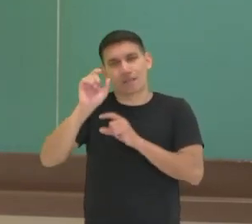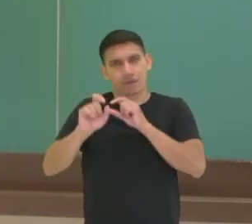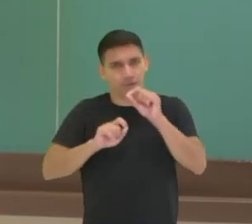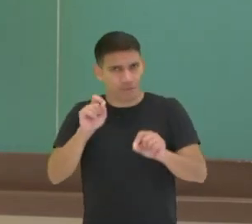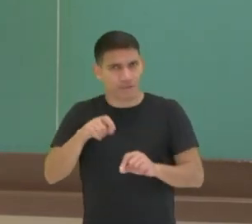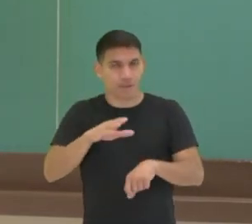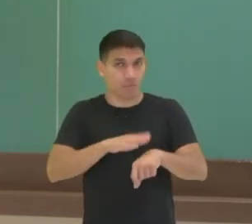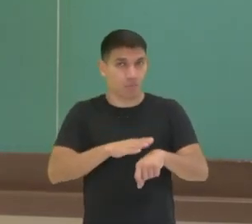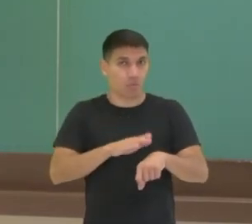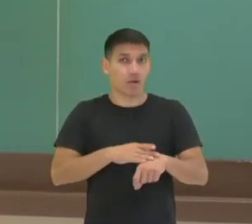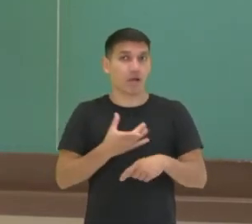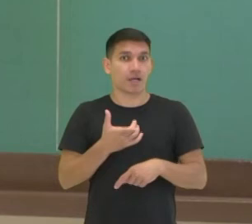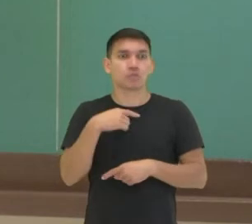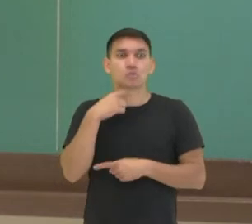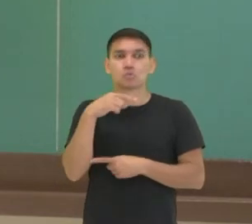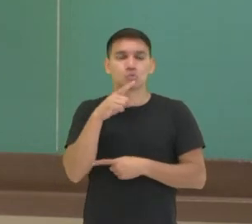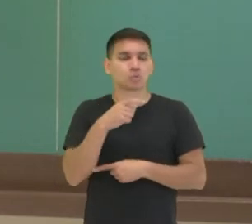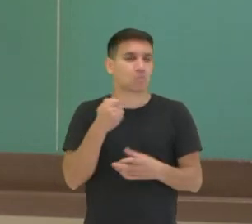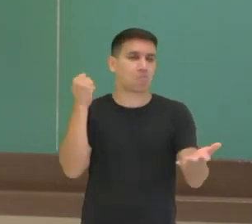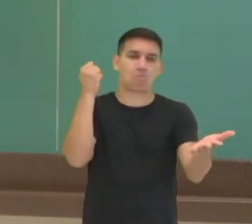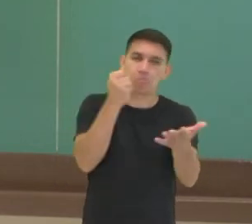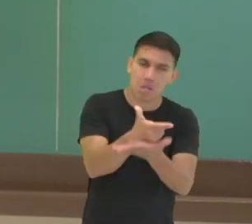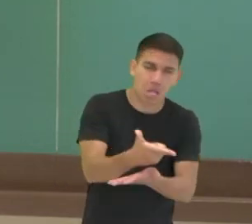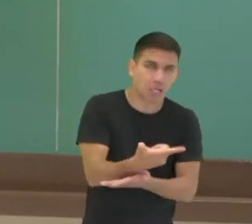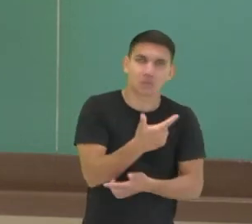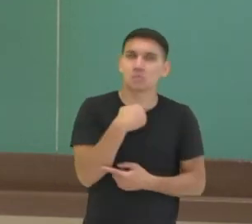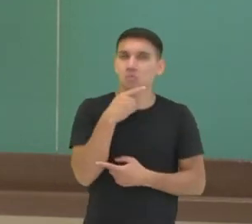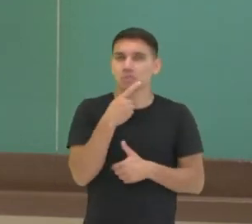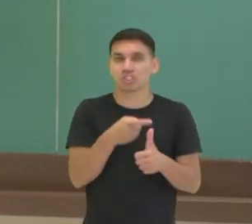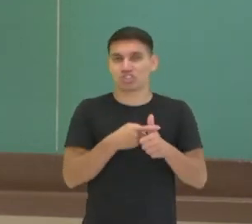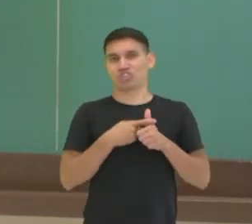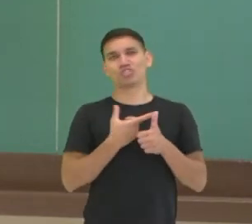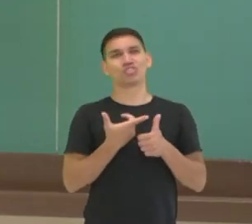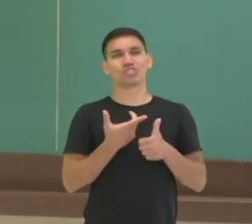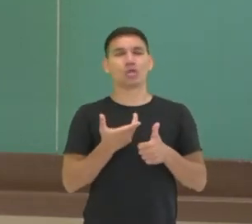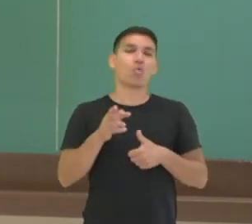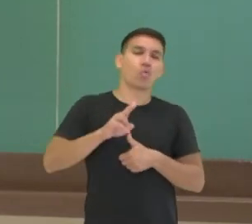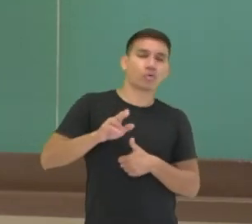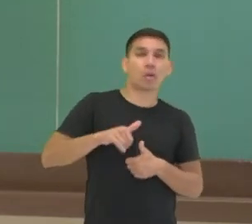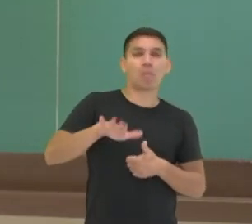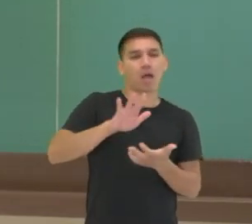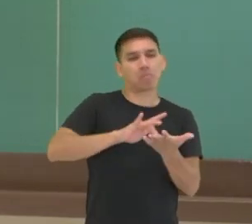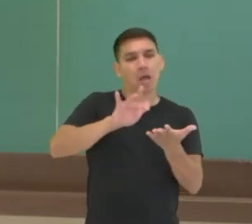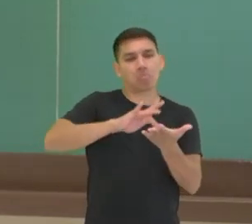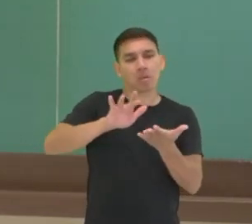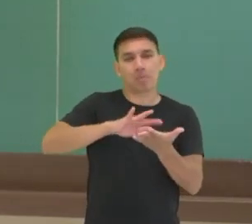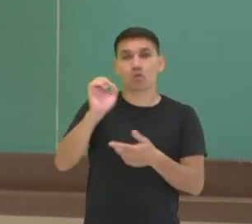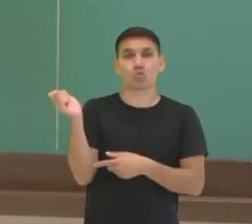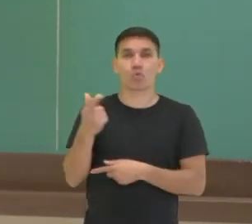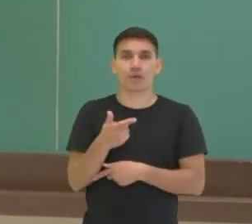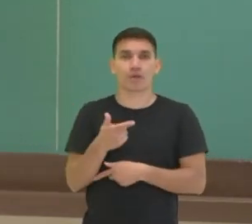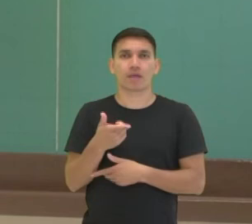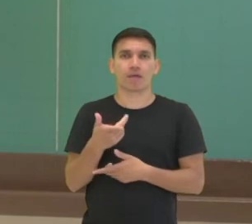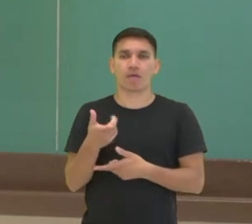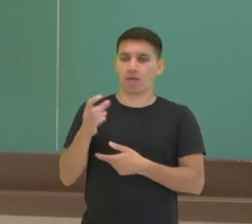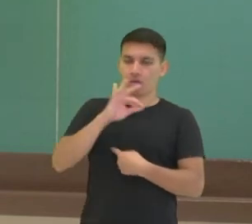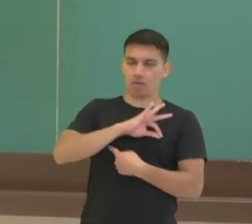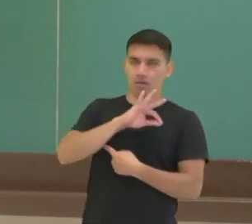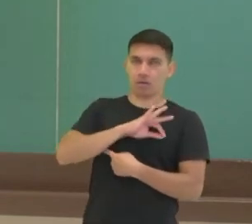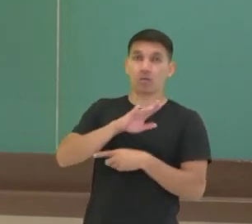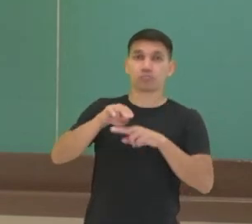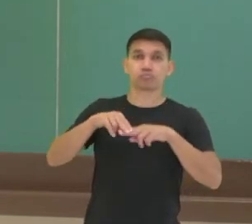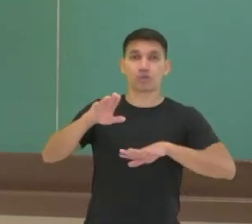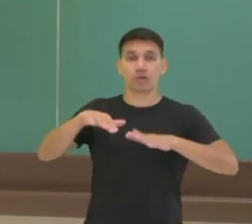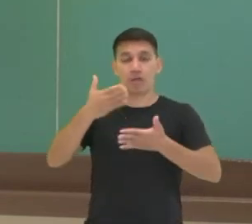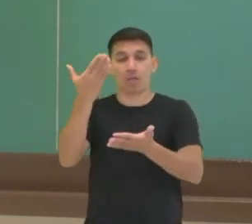quando as pessoas não conseguem dar conta de pagar as dívidas, né? Não gastam mais do que ganham e acaba às vezes